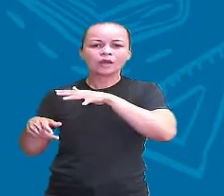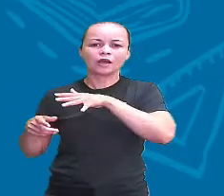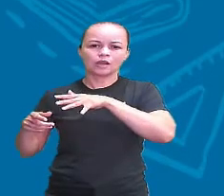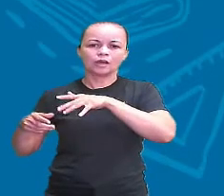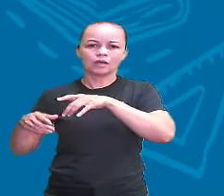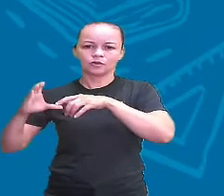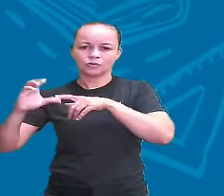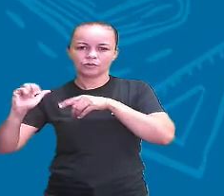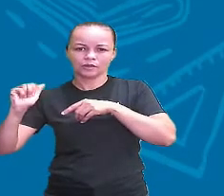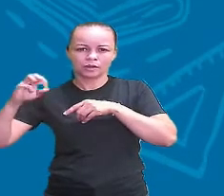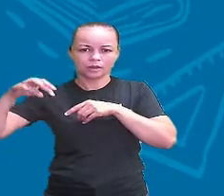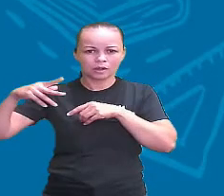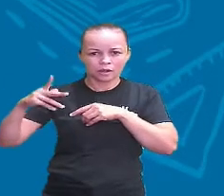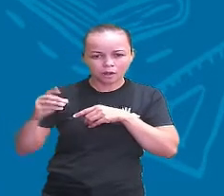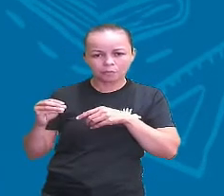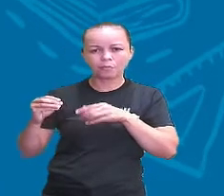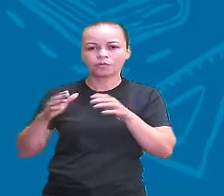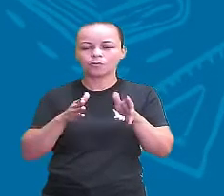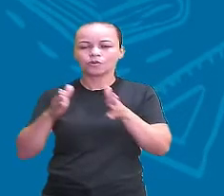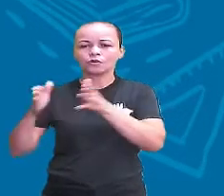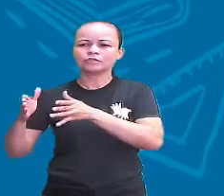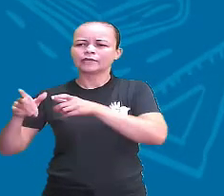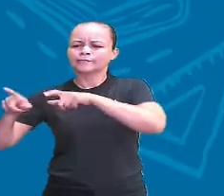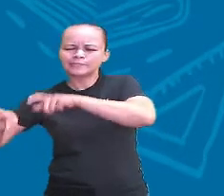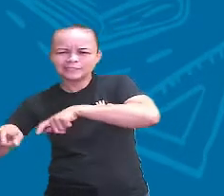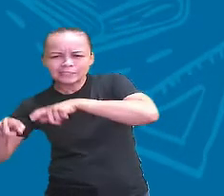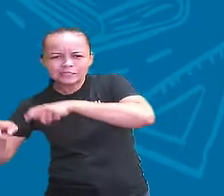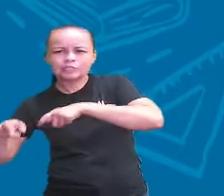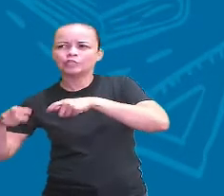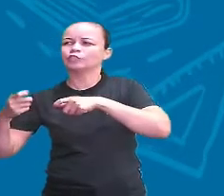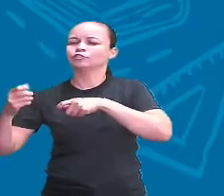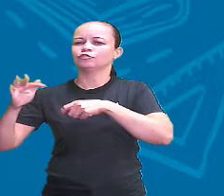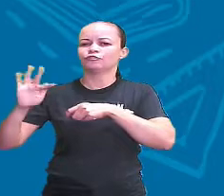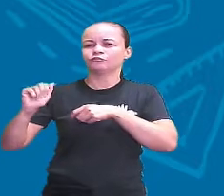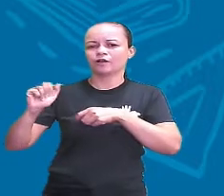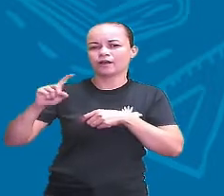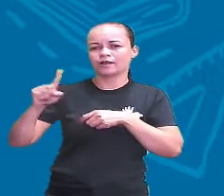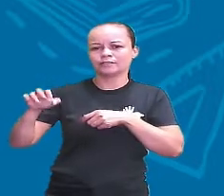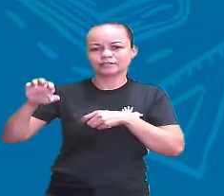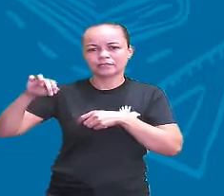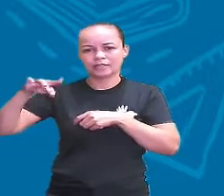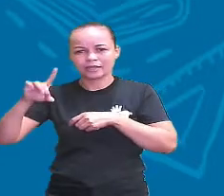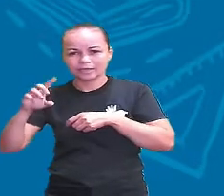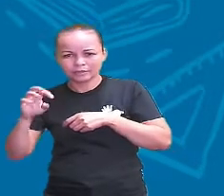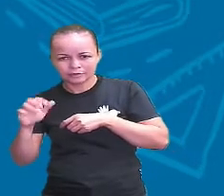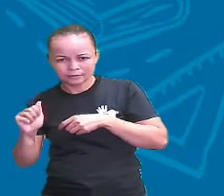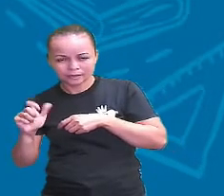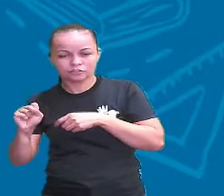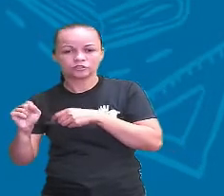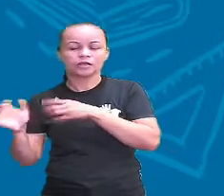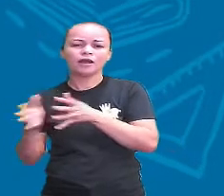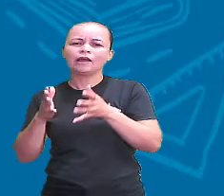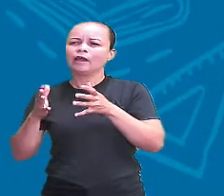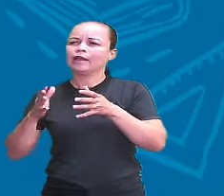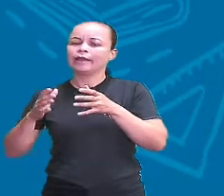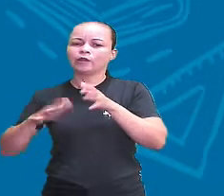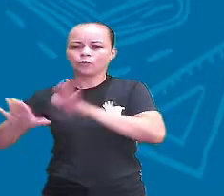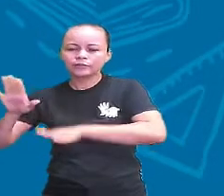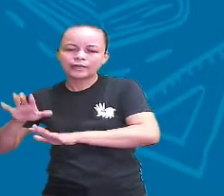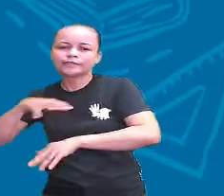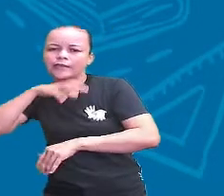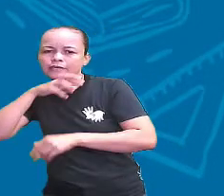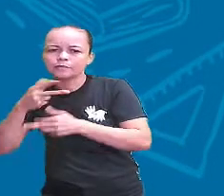município? Pronto, é onde tem sítios, fazendas, criações de animais,